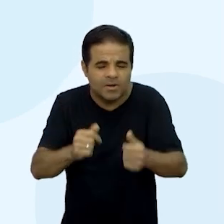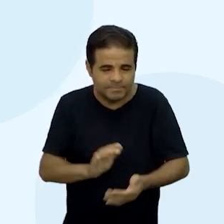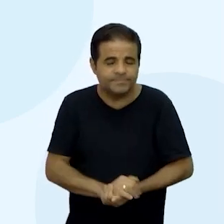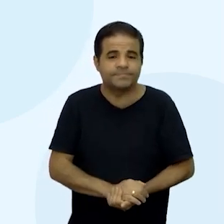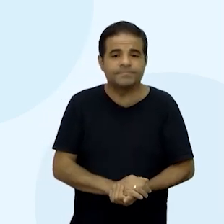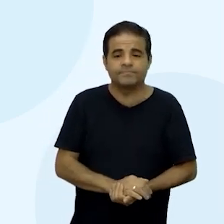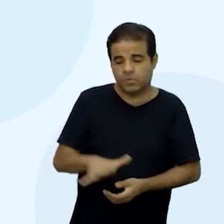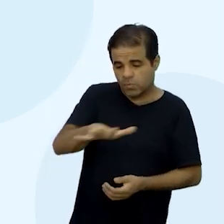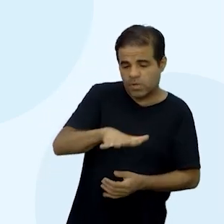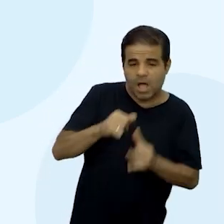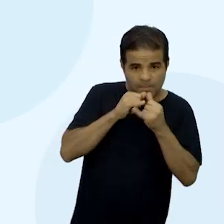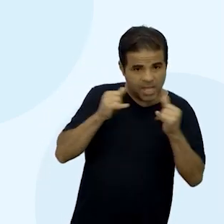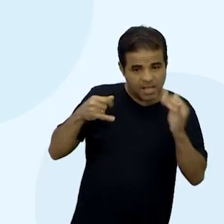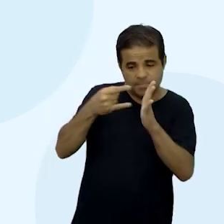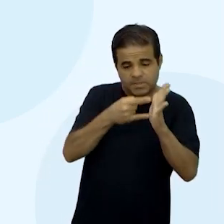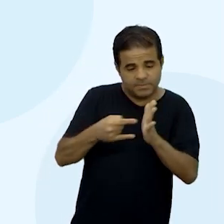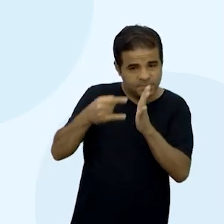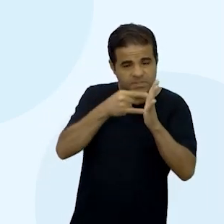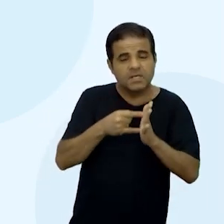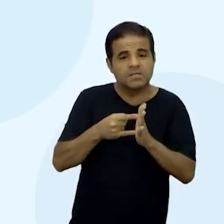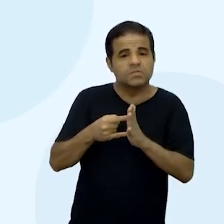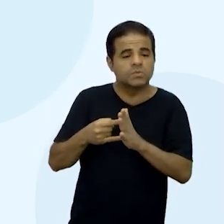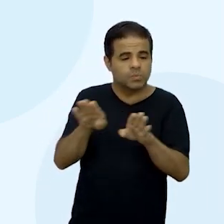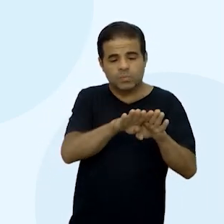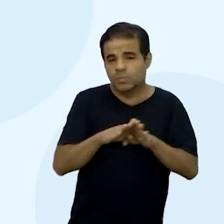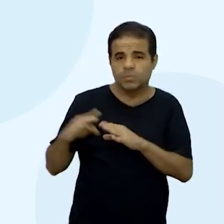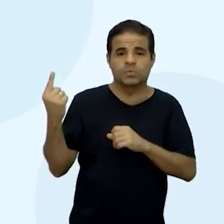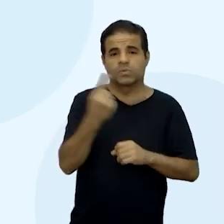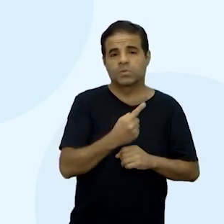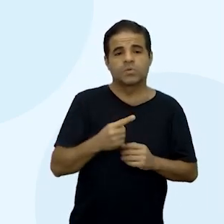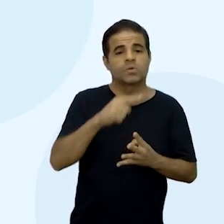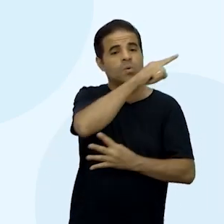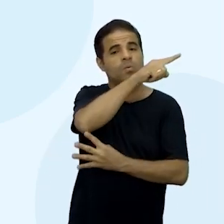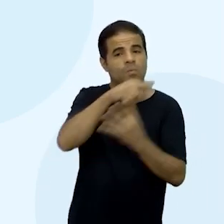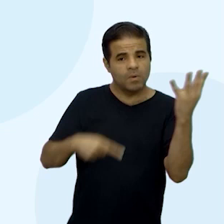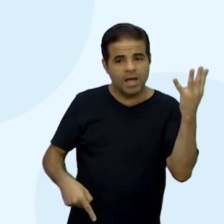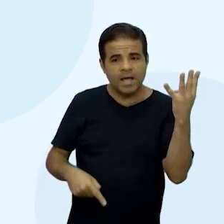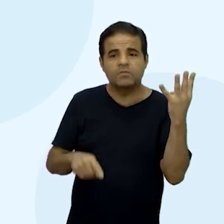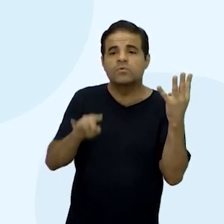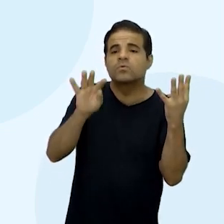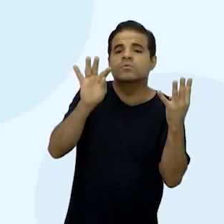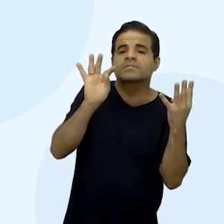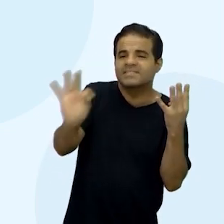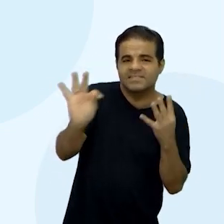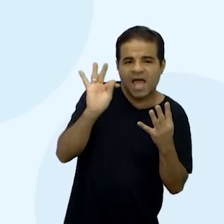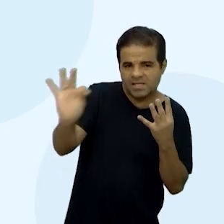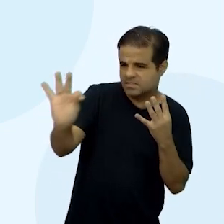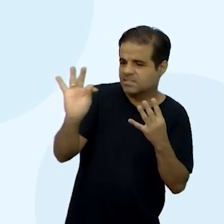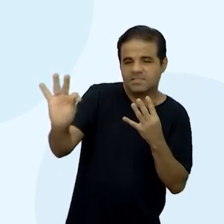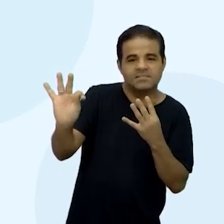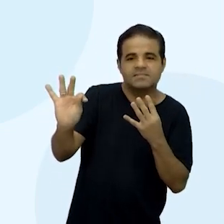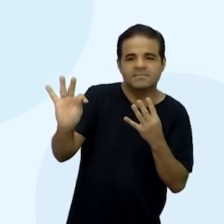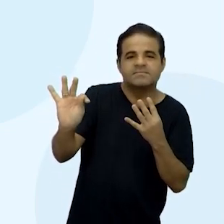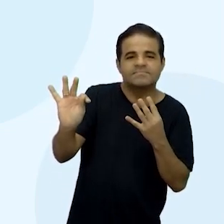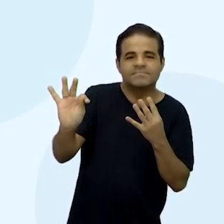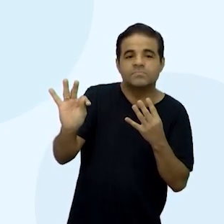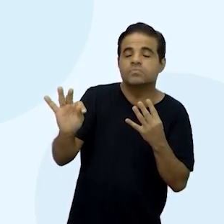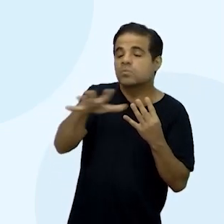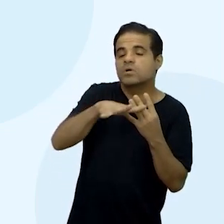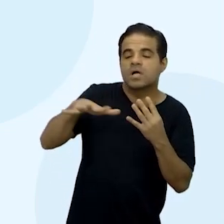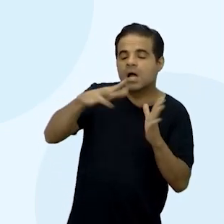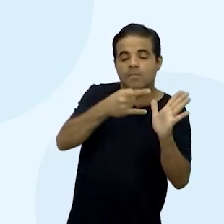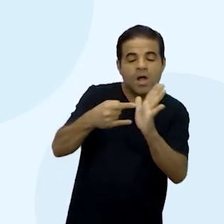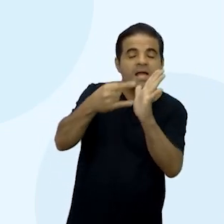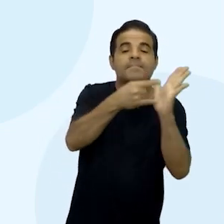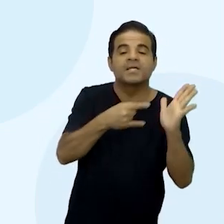o campo magnético uniforme é de 4 Tesla. Então ele me deu que o campo magnético, ó, o campo magnético